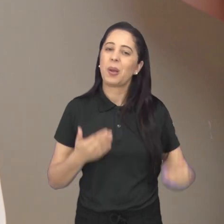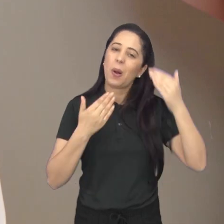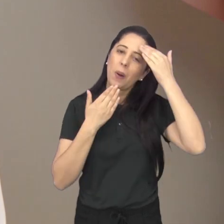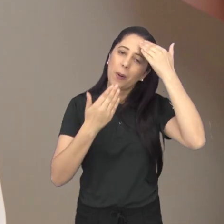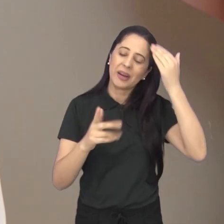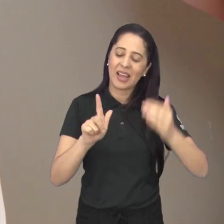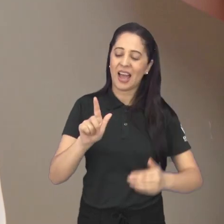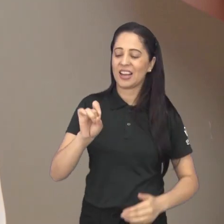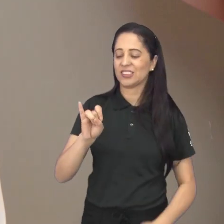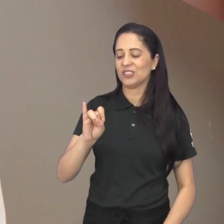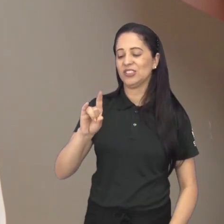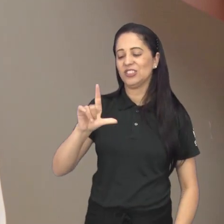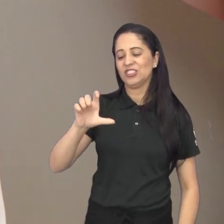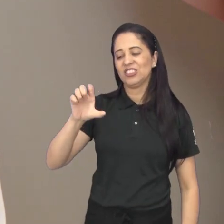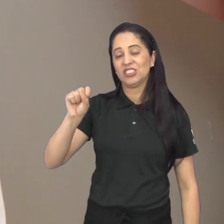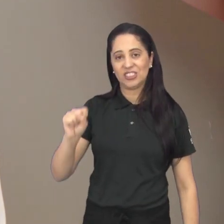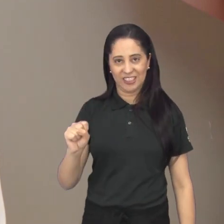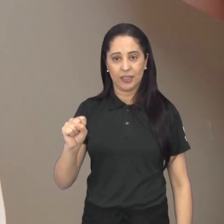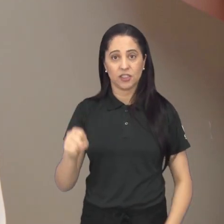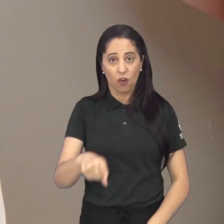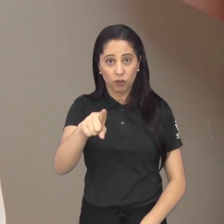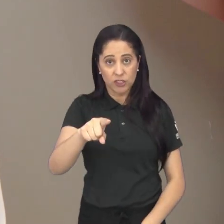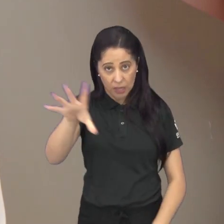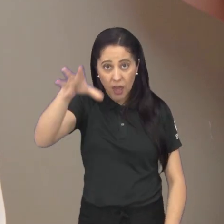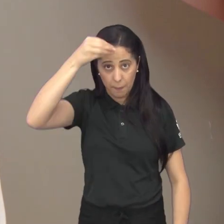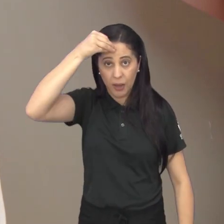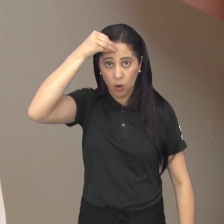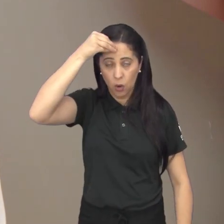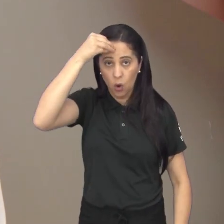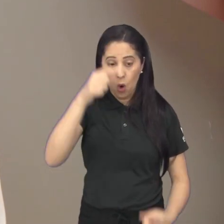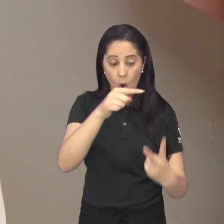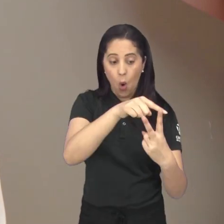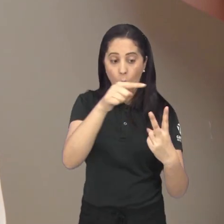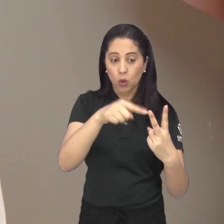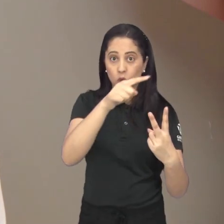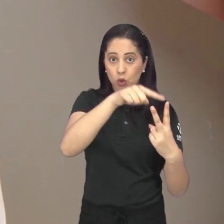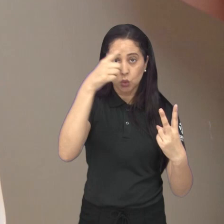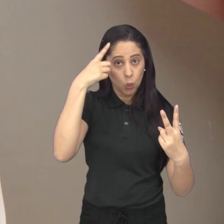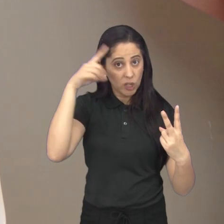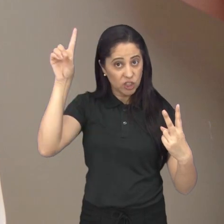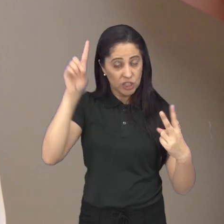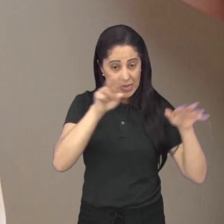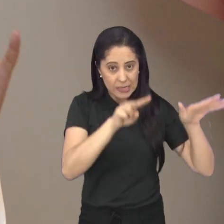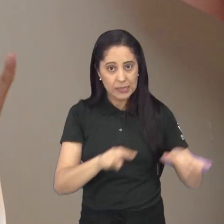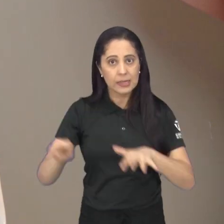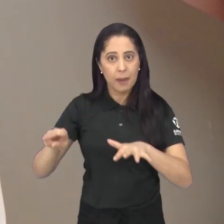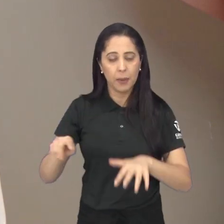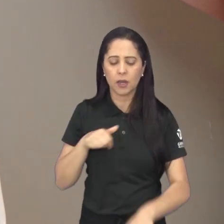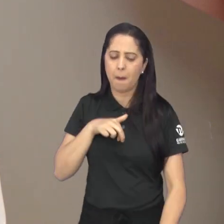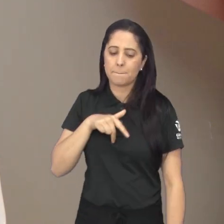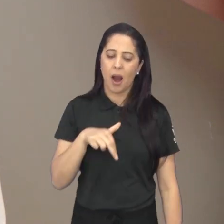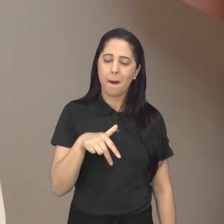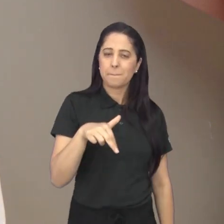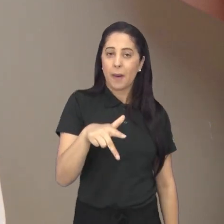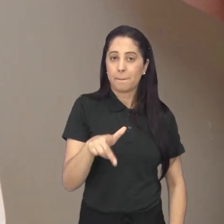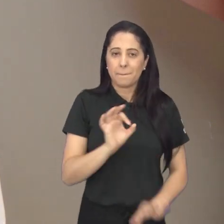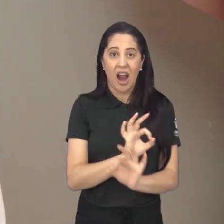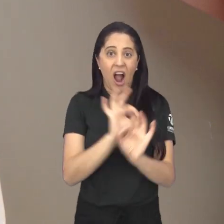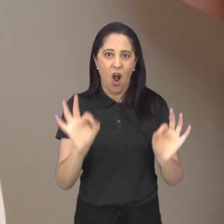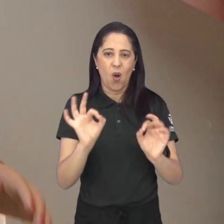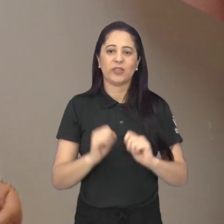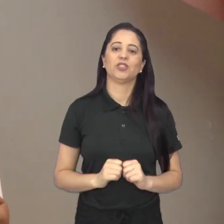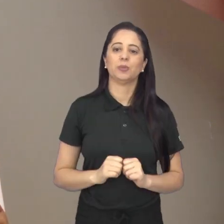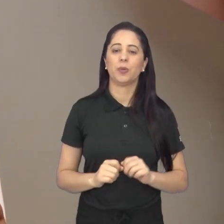pela dica. Então, você de casa pegou, né? 2 vezes por semana, caminhadinha, e o organismo inteiro agradece. Na volta